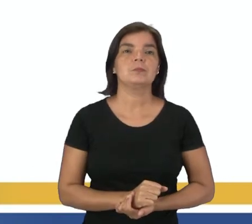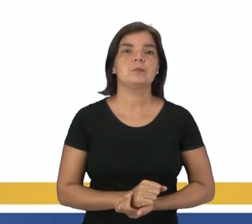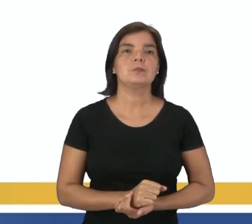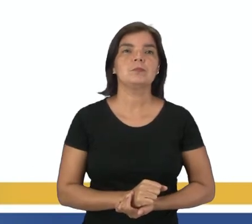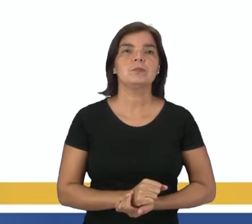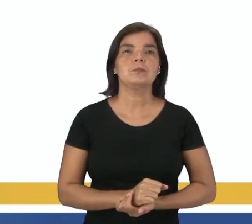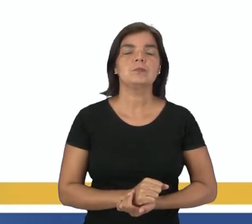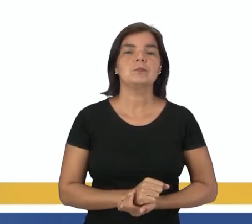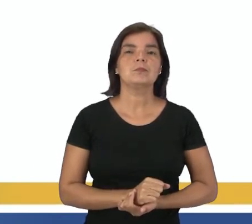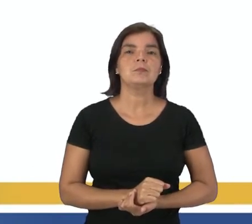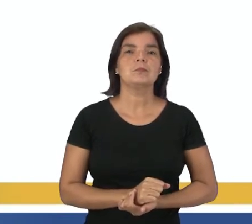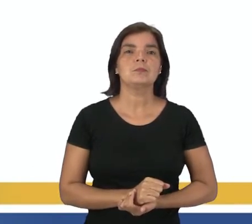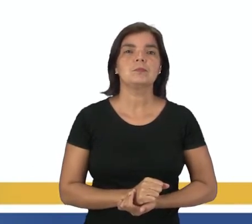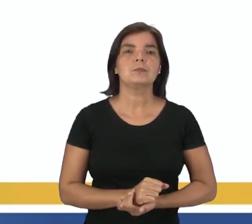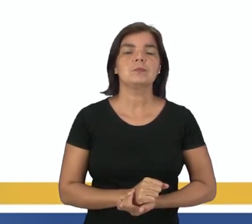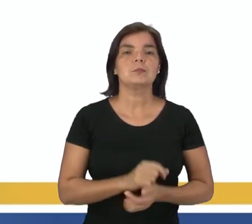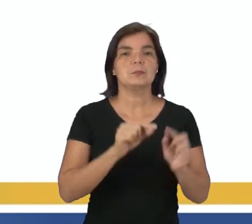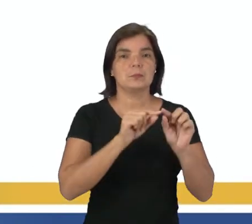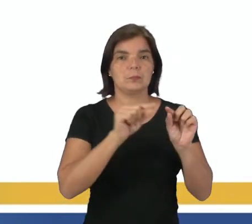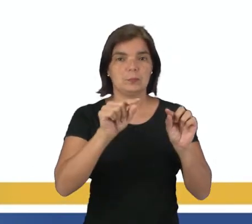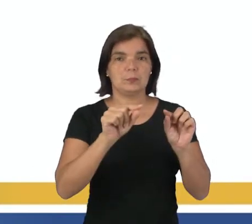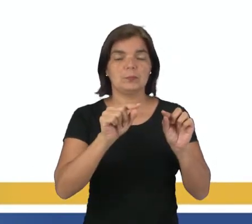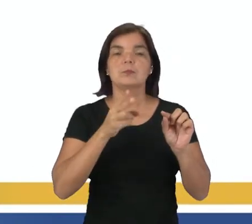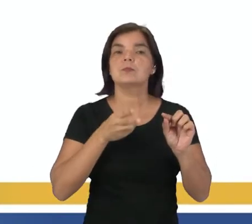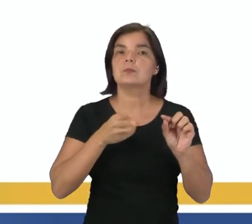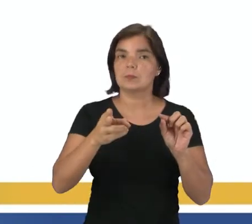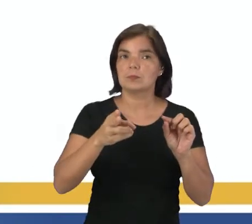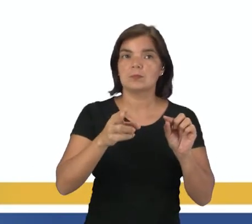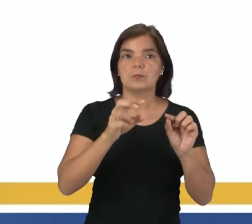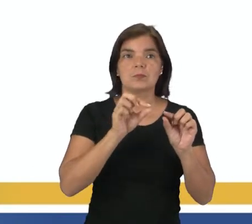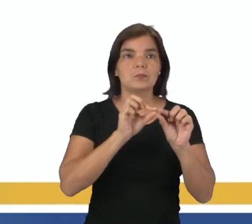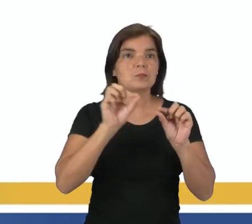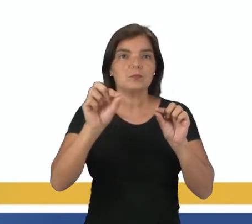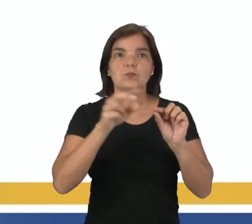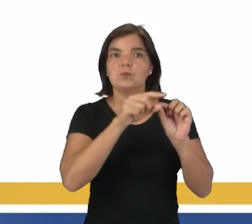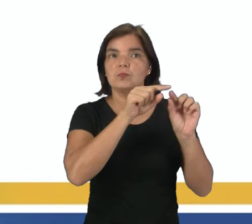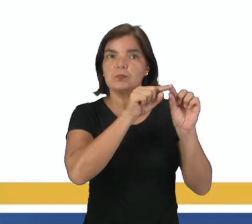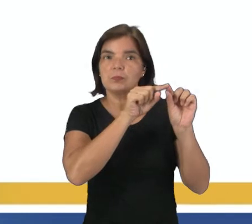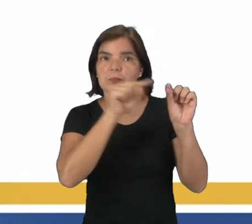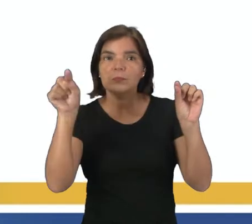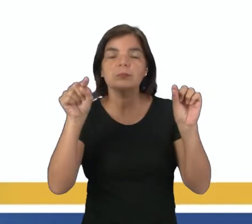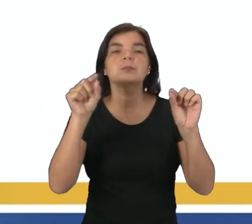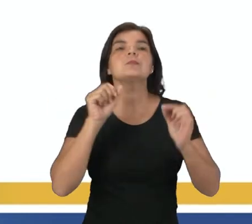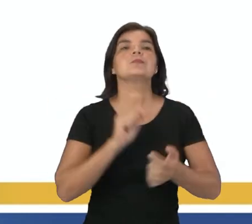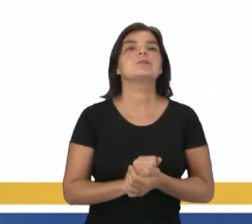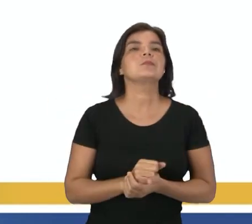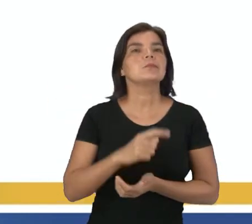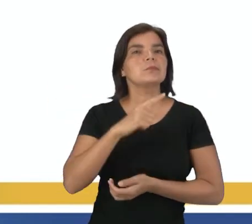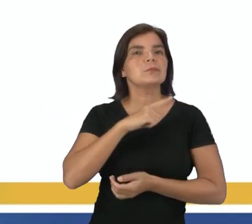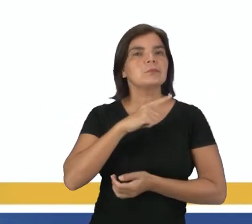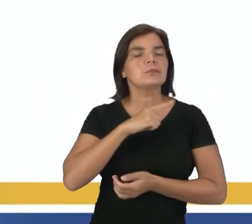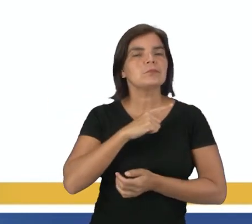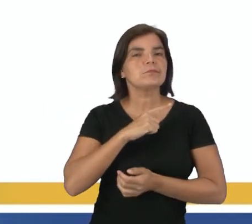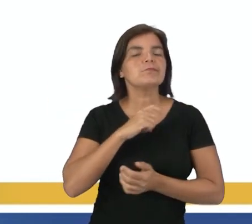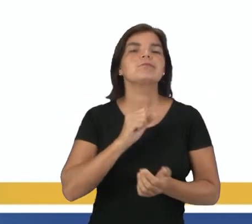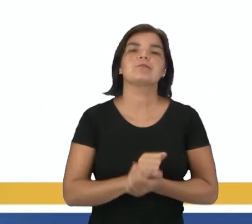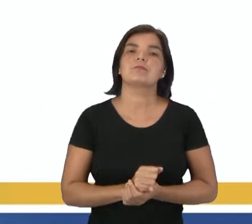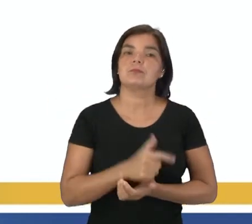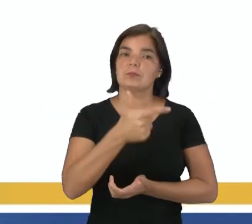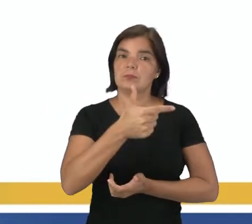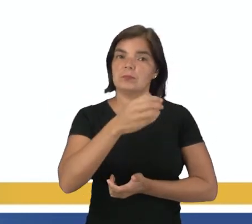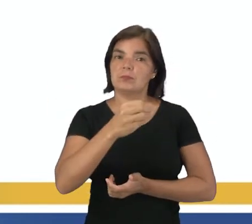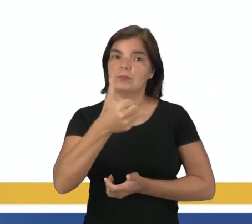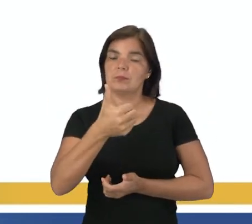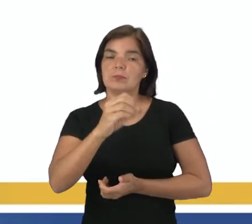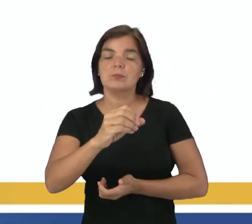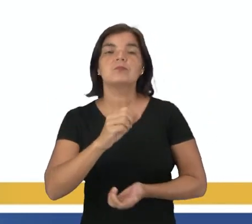essa parte aqui é a linha contínua ela não tá pontilhado a linha contínua ela tem um acréscimo em